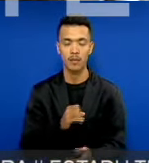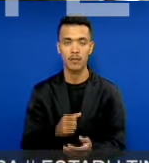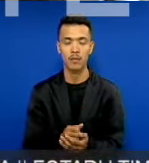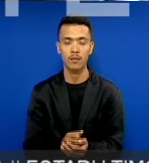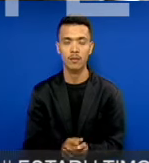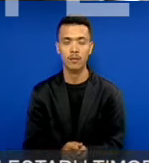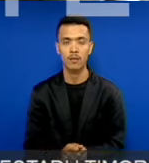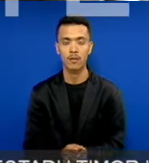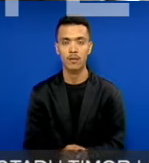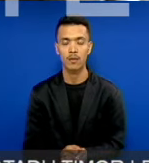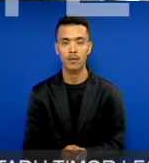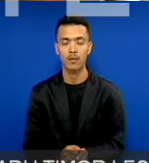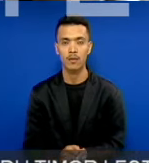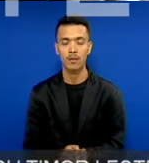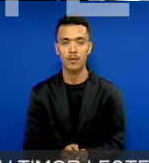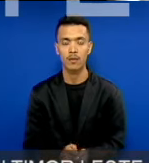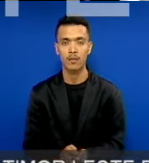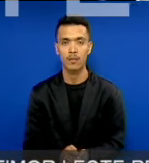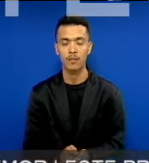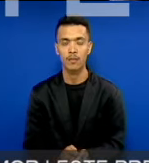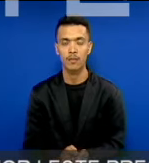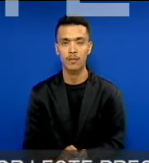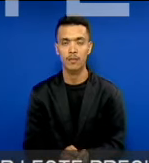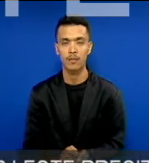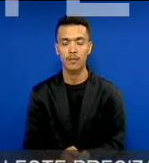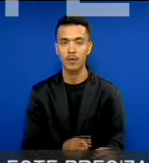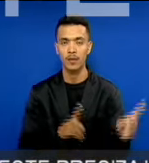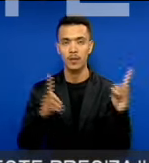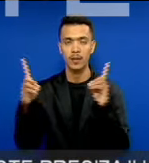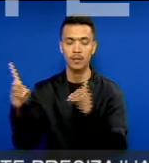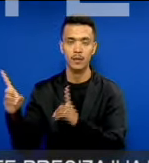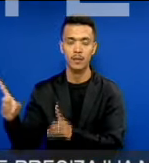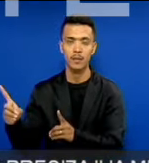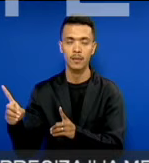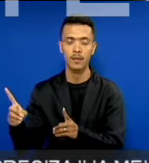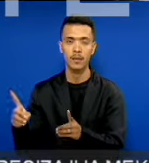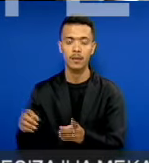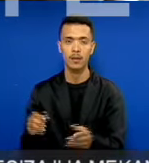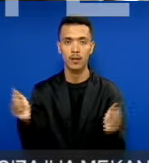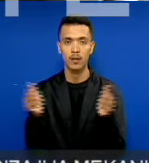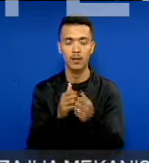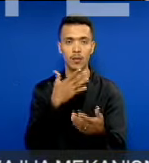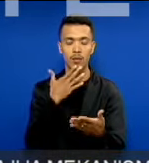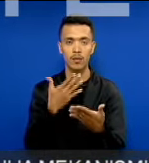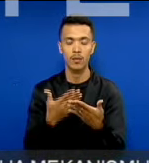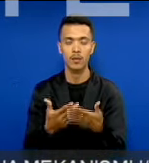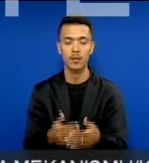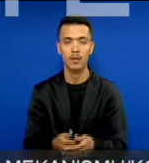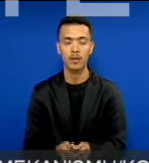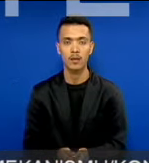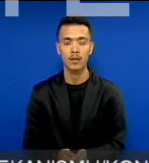tal, por ir bem a ministro Sira, chute, executa dia. Executa o dia que tinha um selo que te